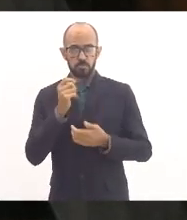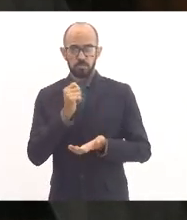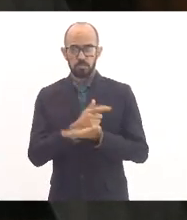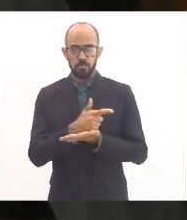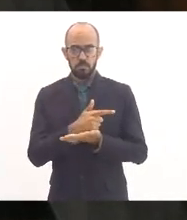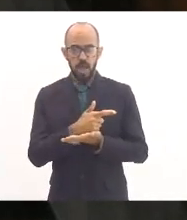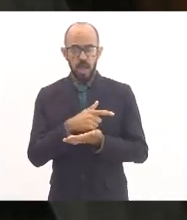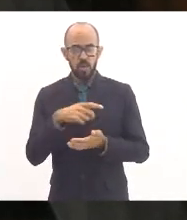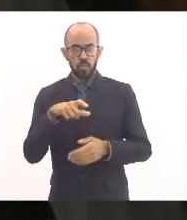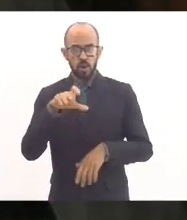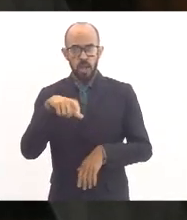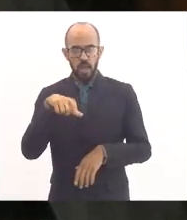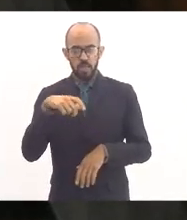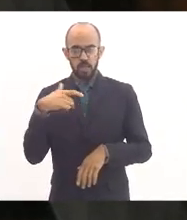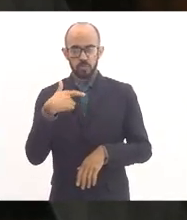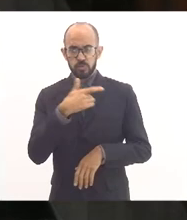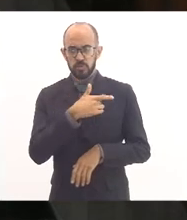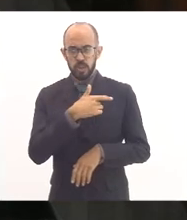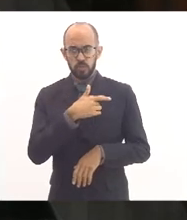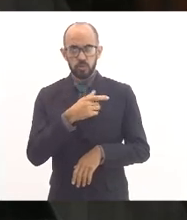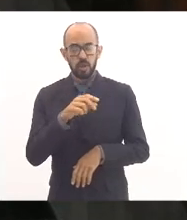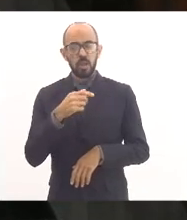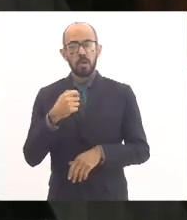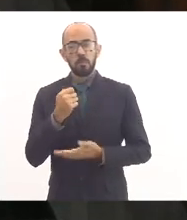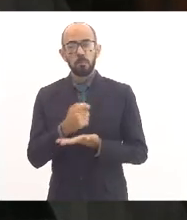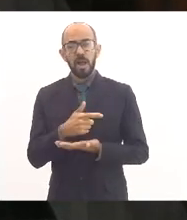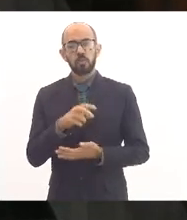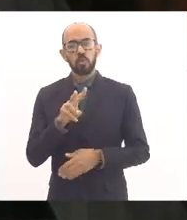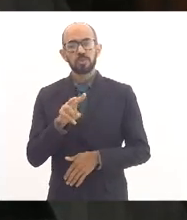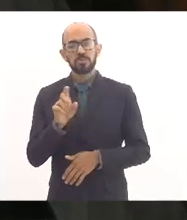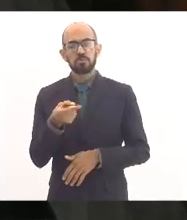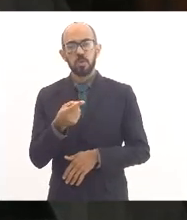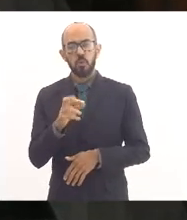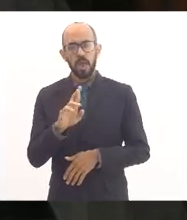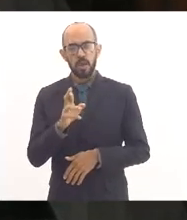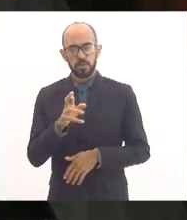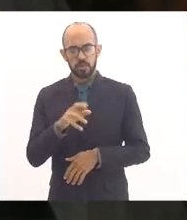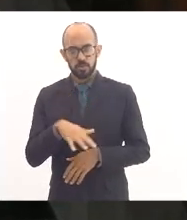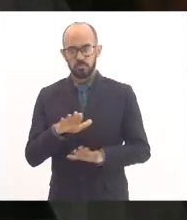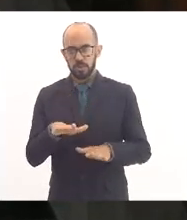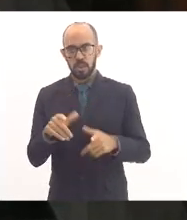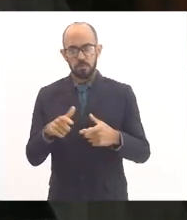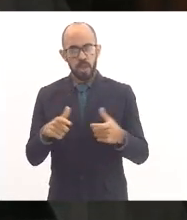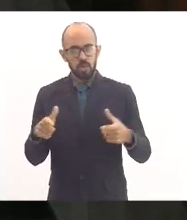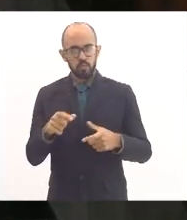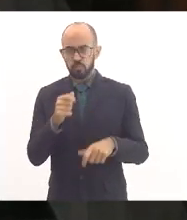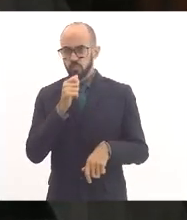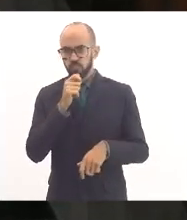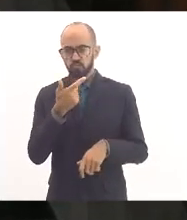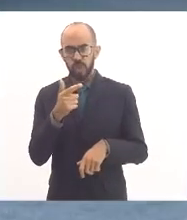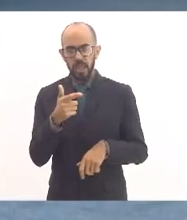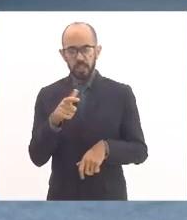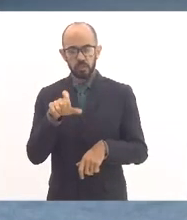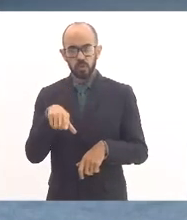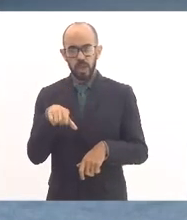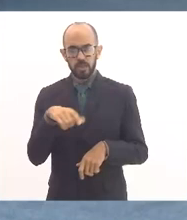reais de plano de saúde em razão da minha idade pagar nenhum mas a maior parte dos policiais civis não tem acesso a um plano de saúde como é que